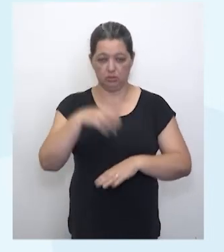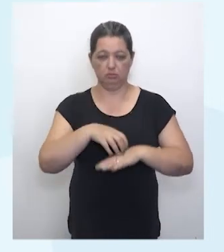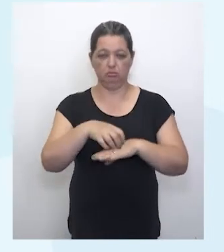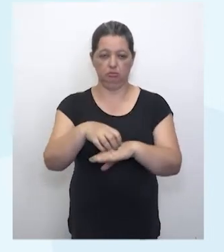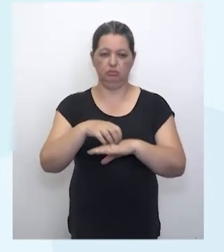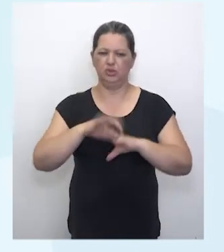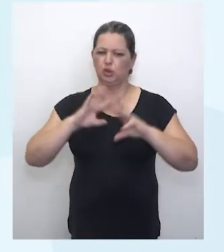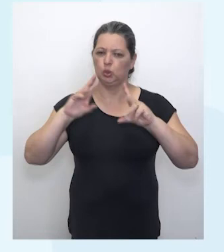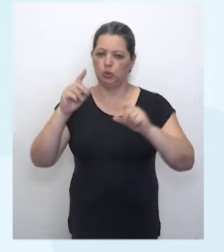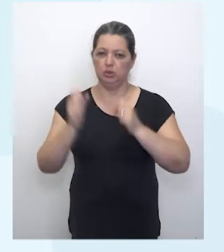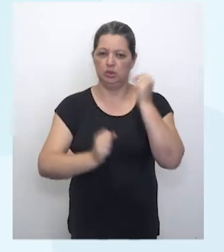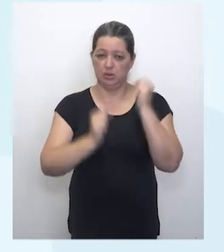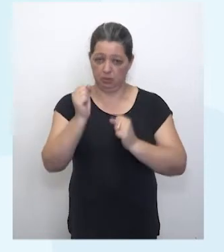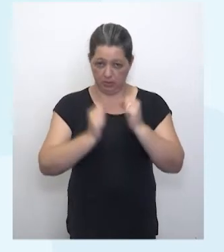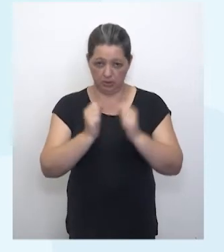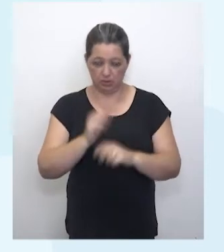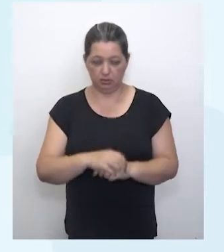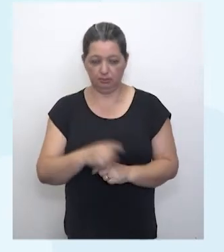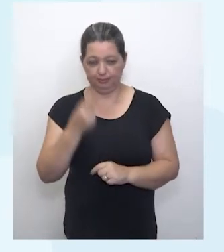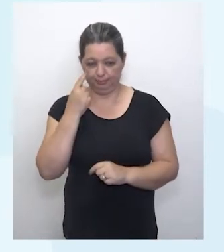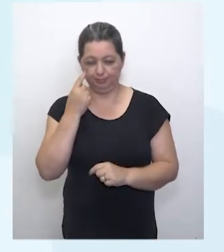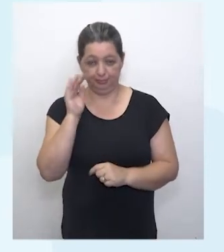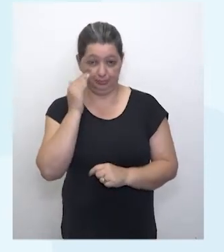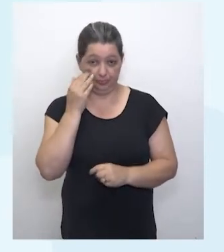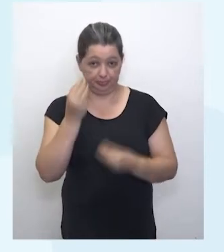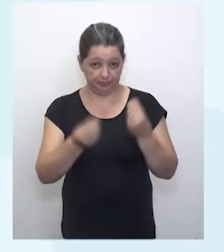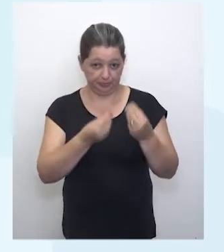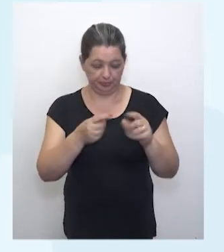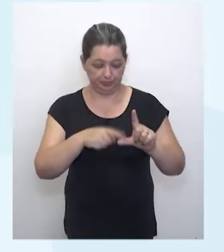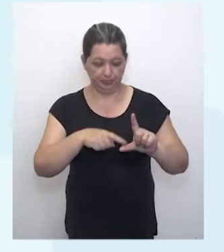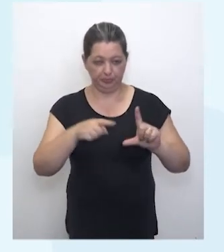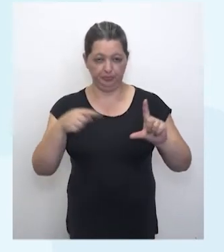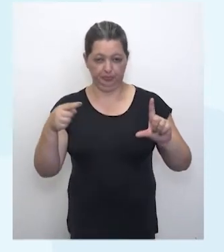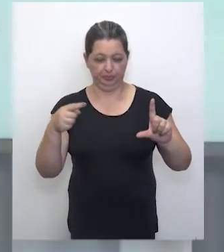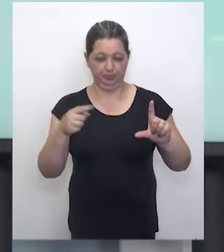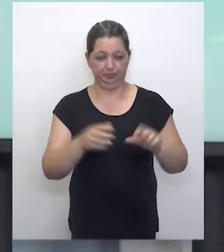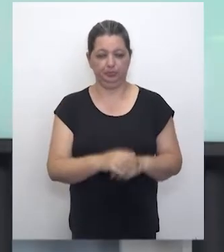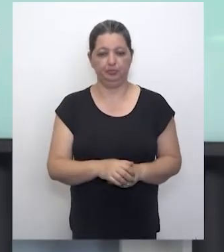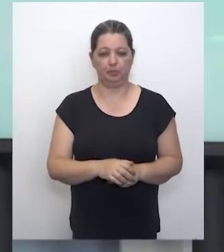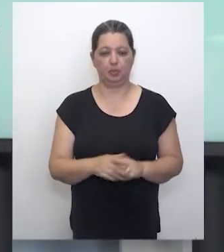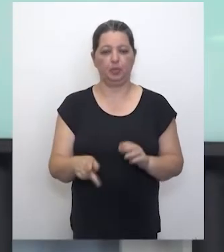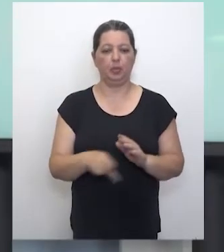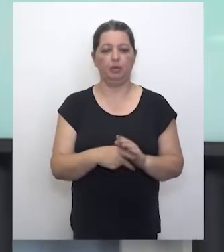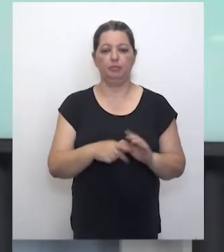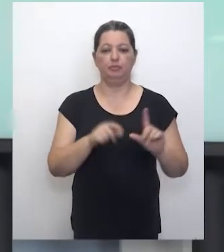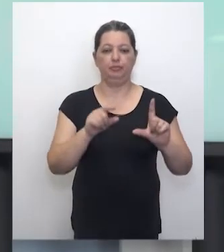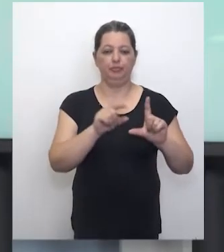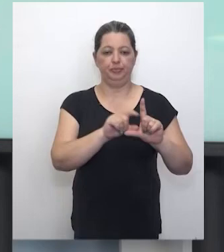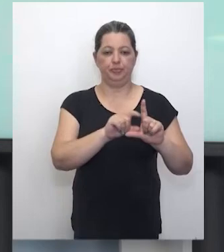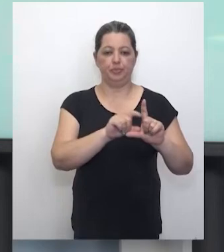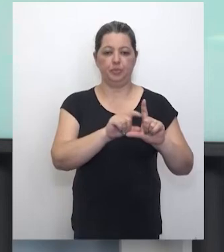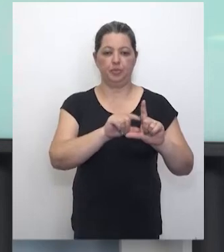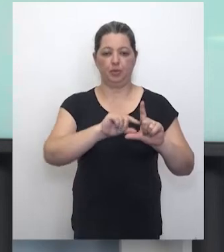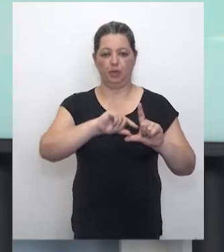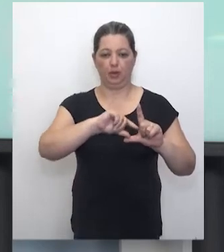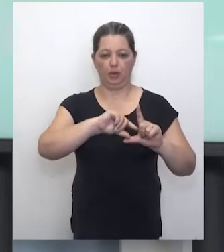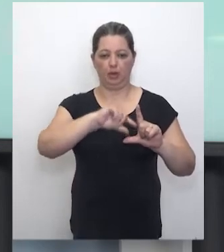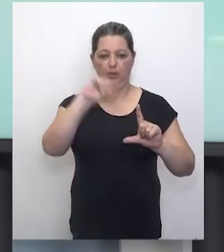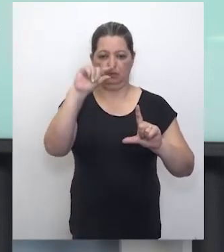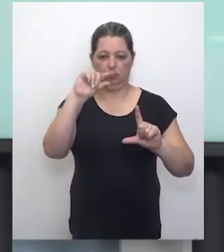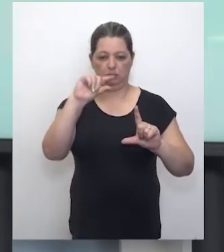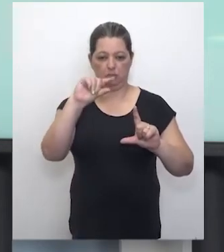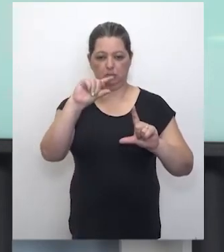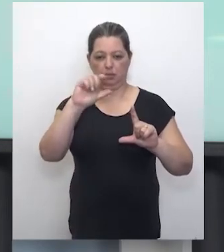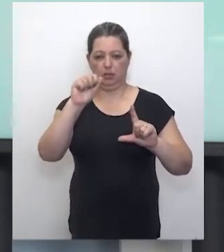todas as empresas? Então, vamos entender o gráfico. No eixo da horizontal, nós temos as empresas